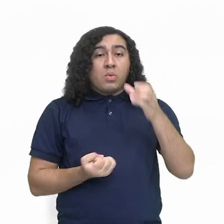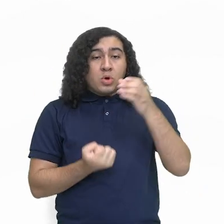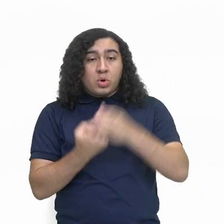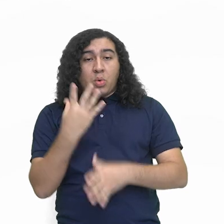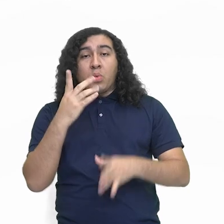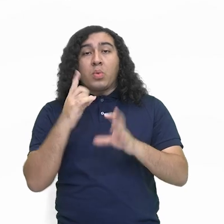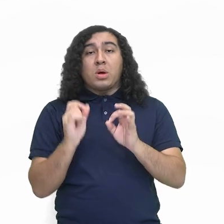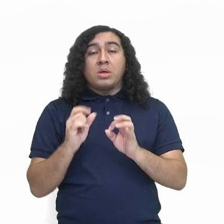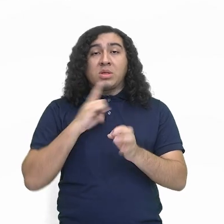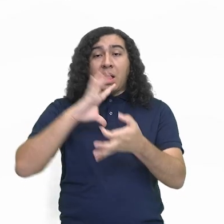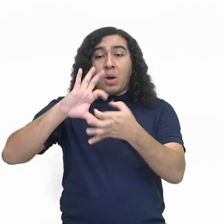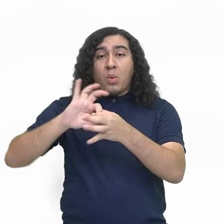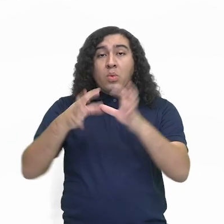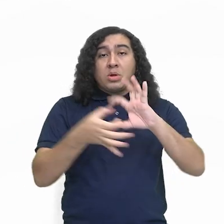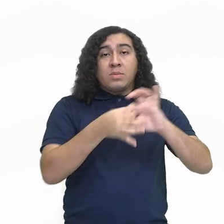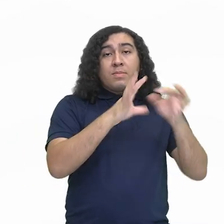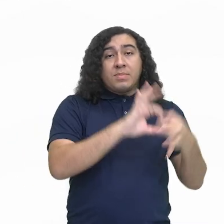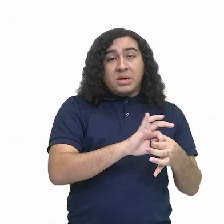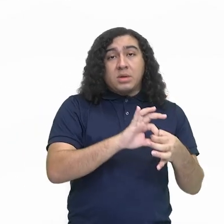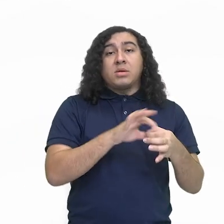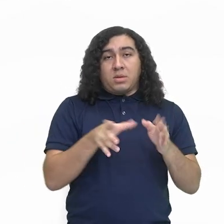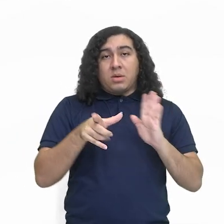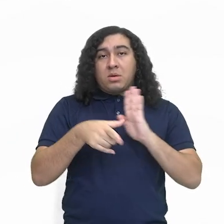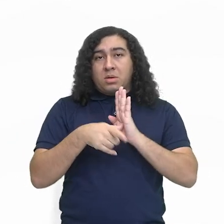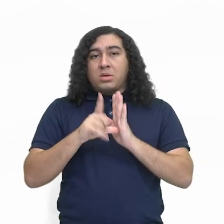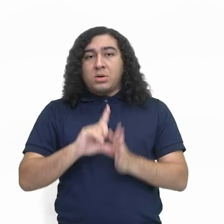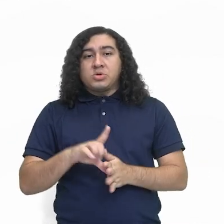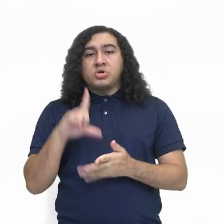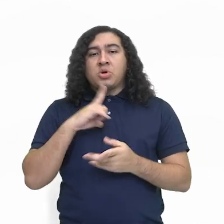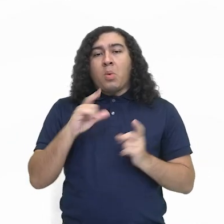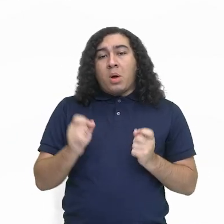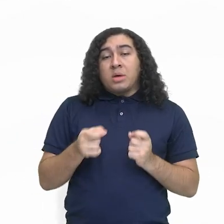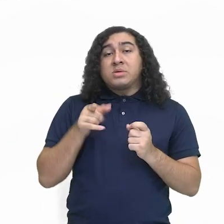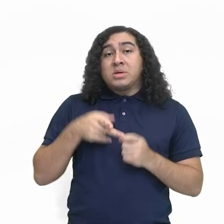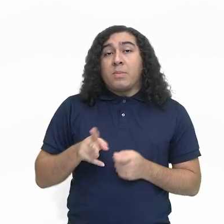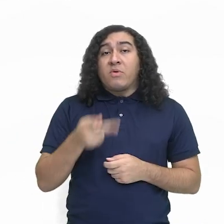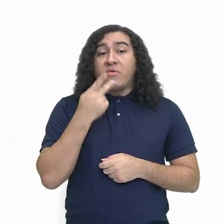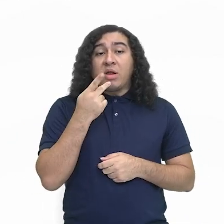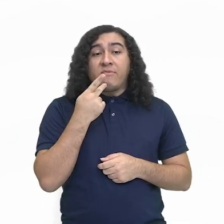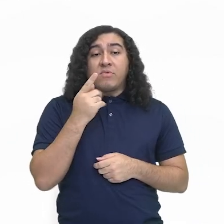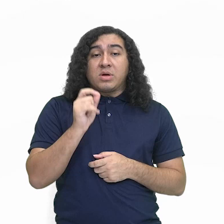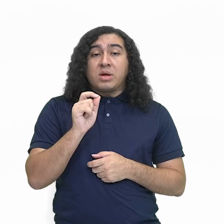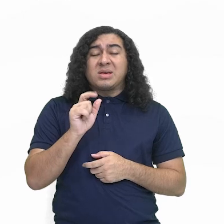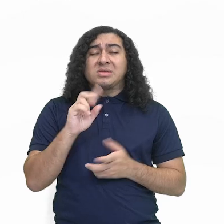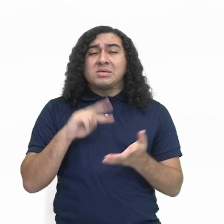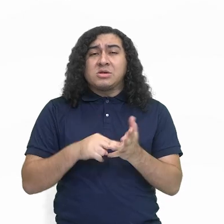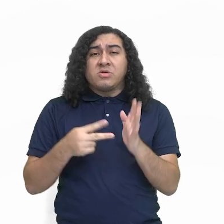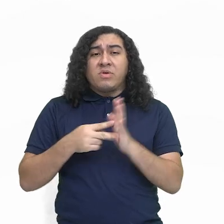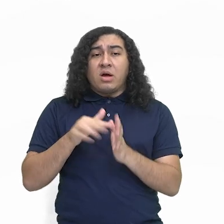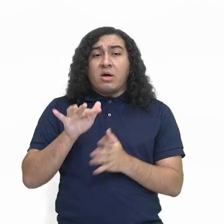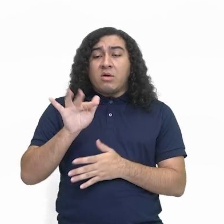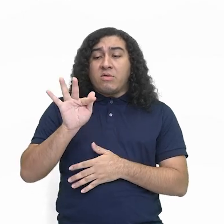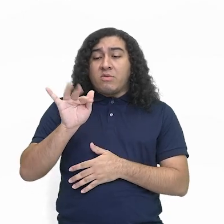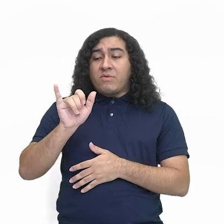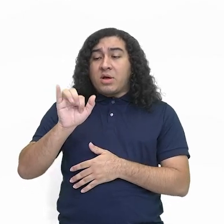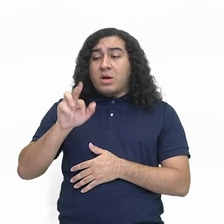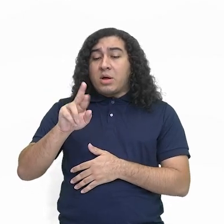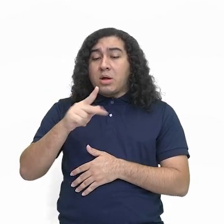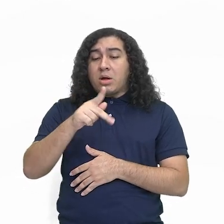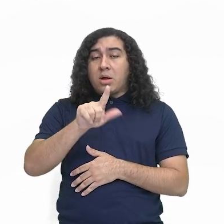Jogos Olímpicos da era moderna. Ele pregava muito sobre essa questão do fair play. E o que isso significa na